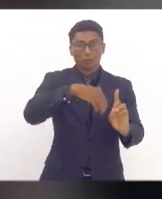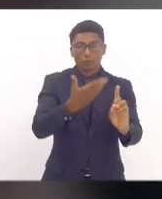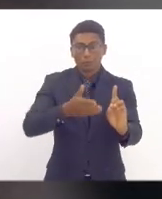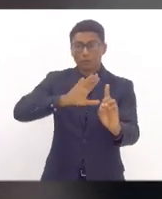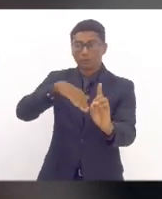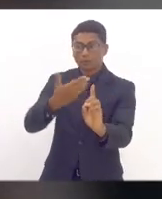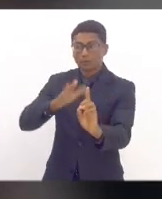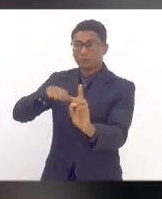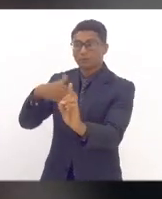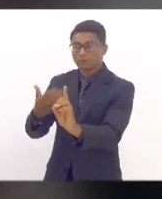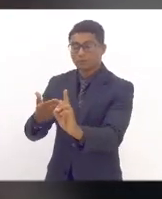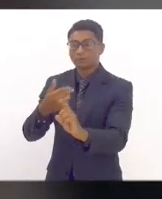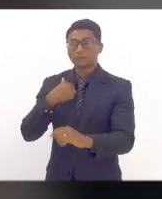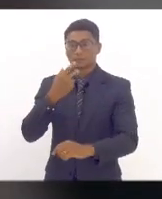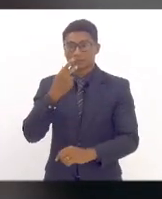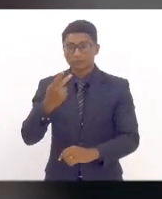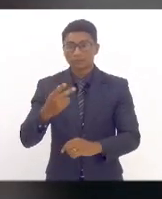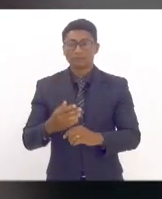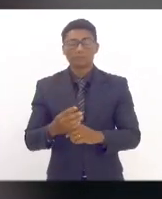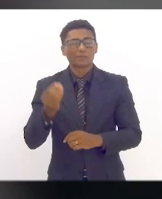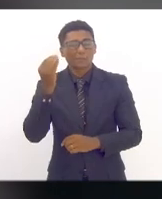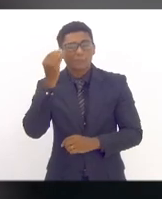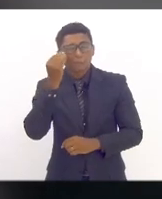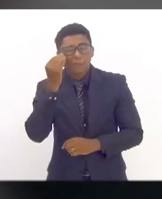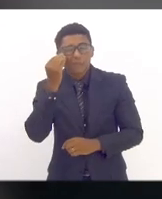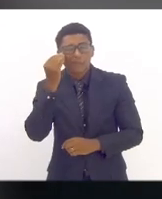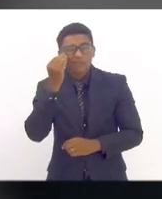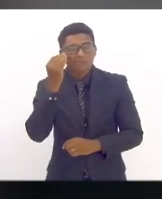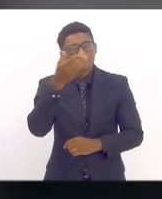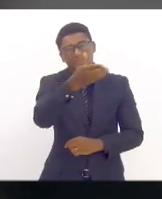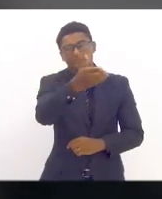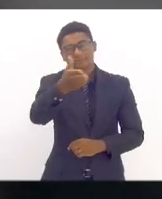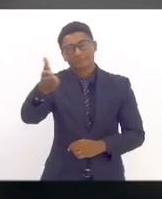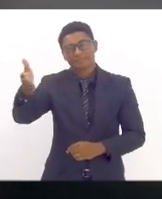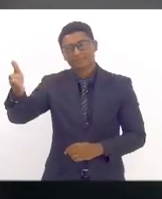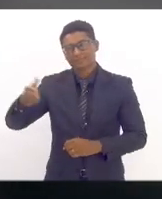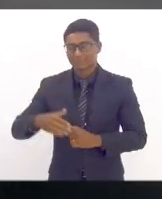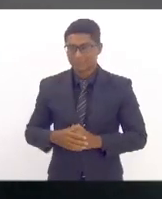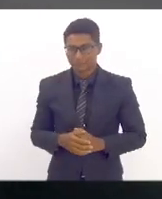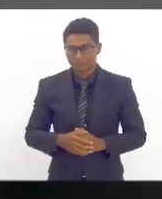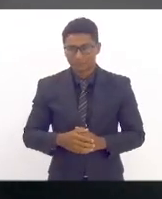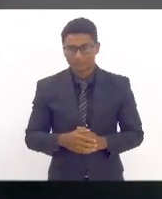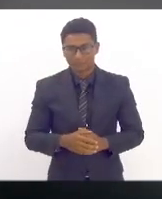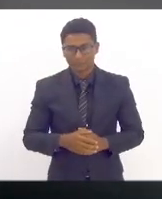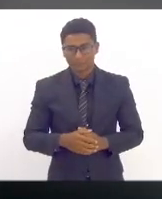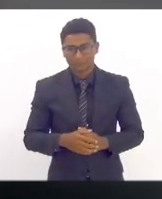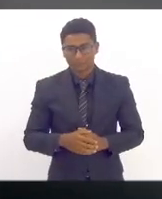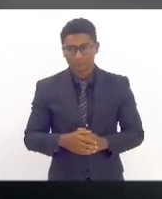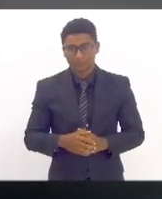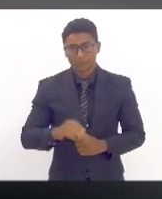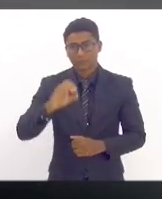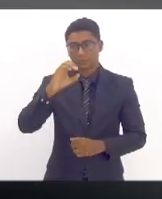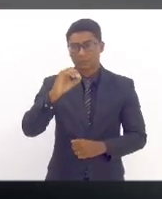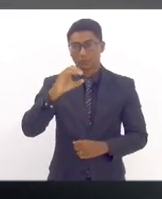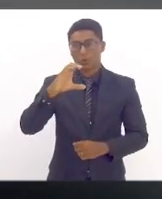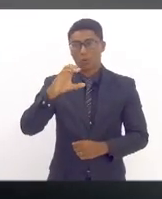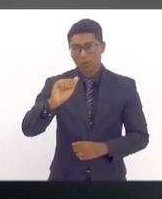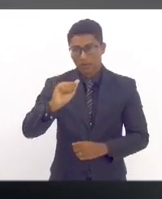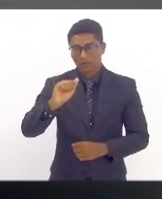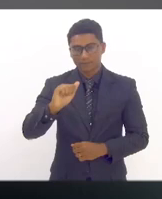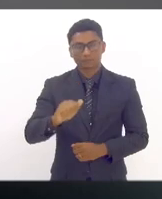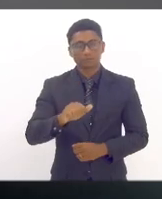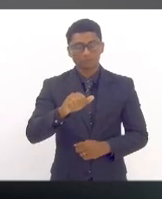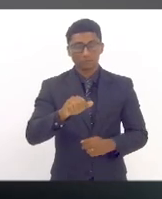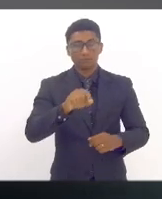a distância Morgana depois dá um beijo em cada um da minha parte Olha então Observatório